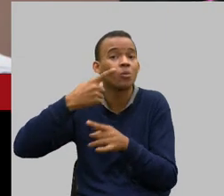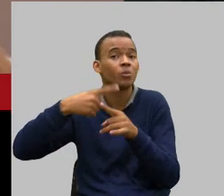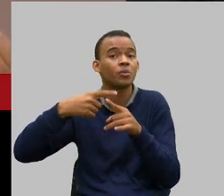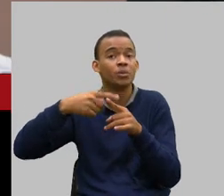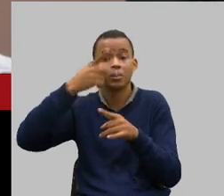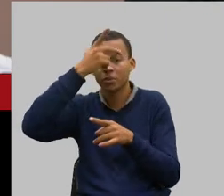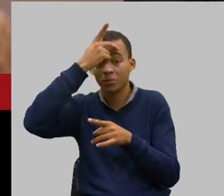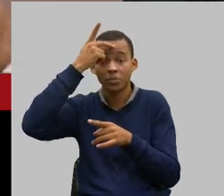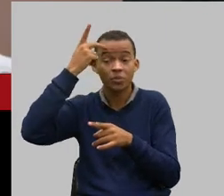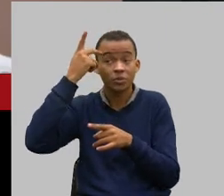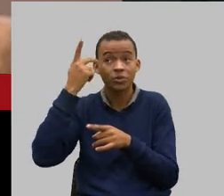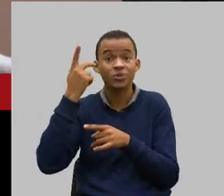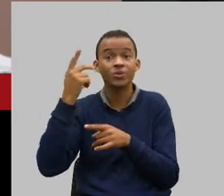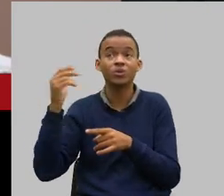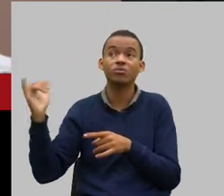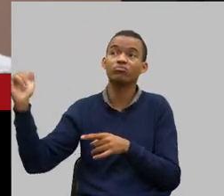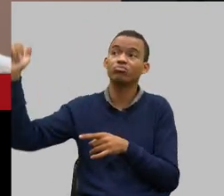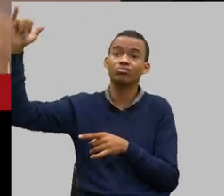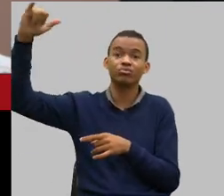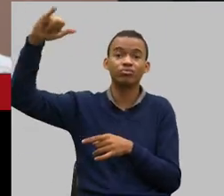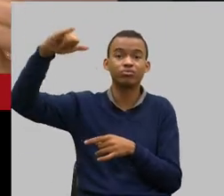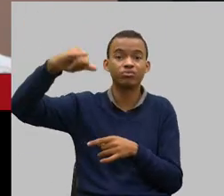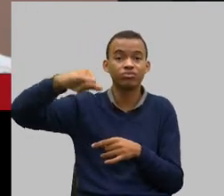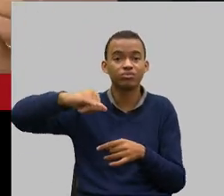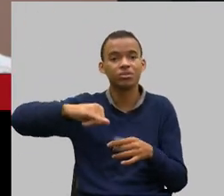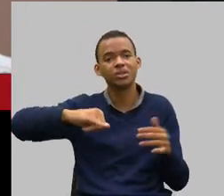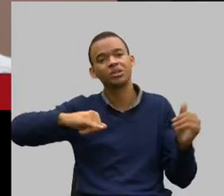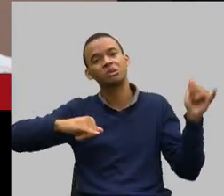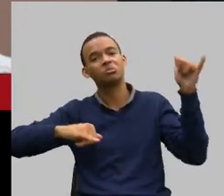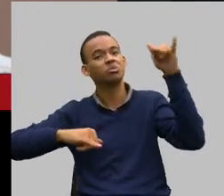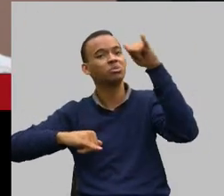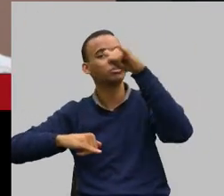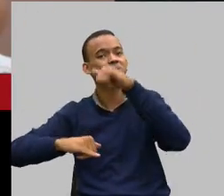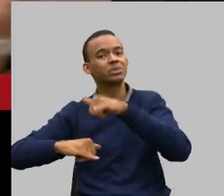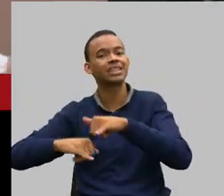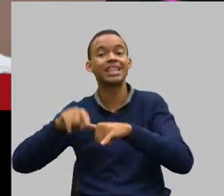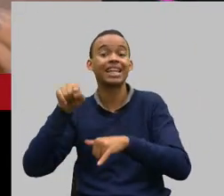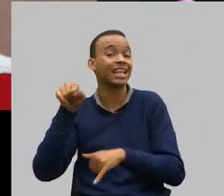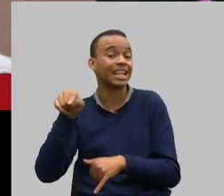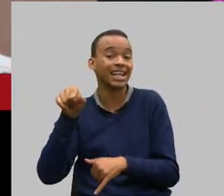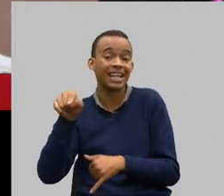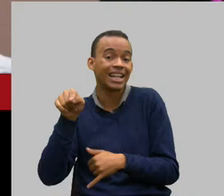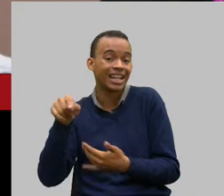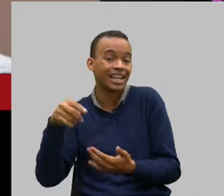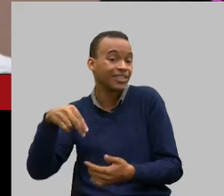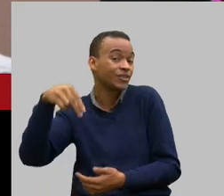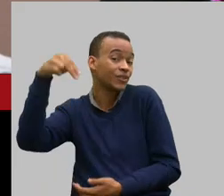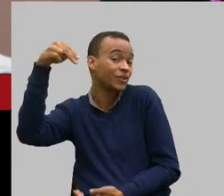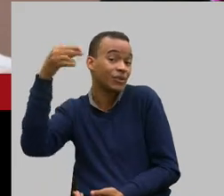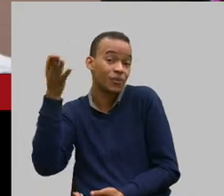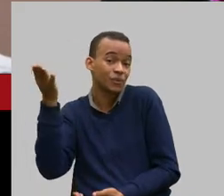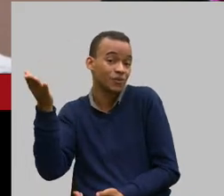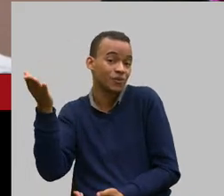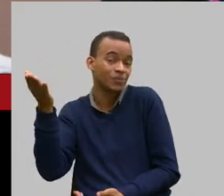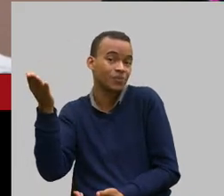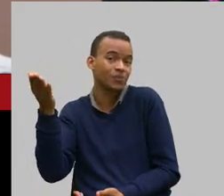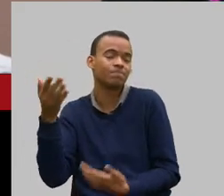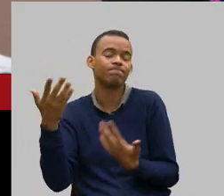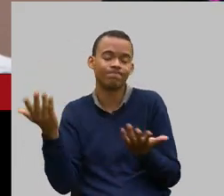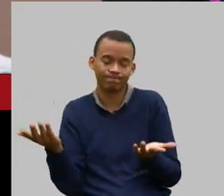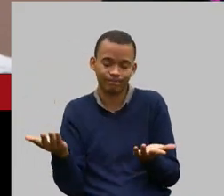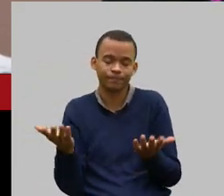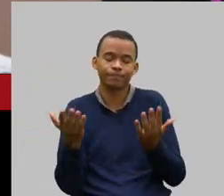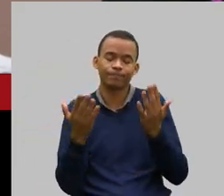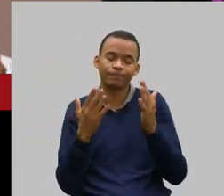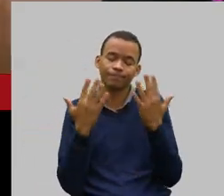a Minas Gerais ou de outras cidades Obrigatoriamente tem que parar e passar pelo vetor Norte e no mais é parabenizar